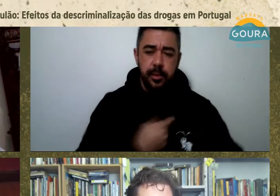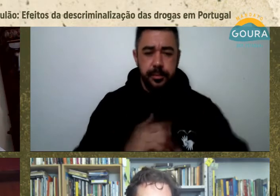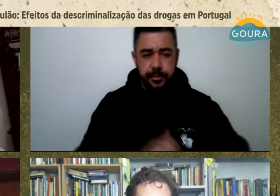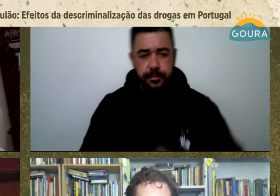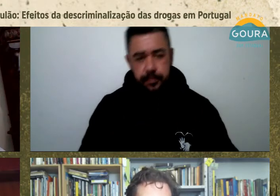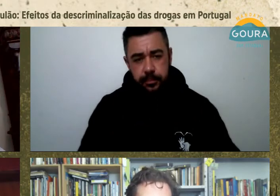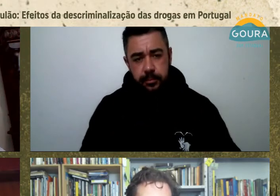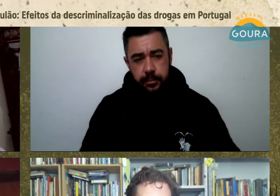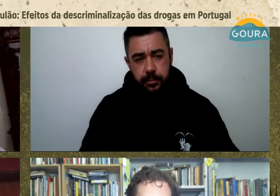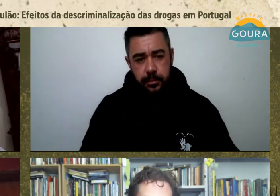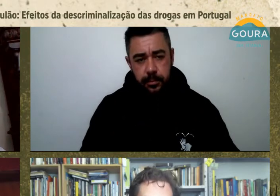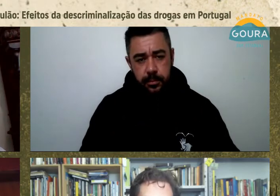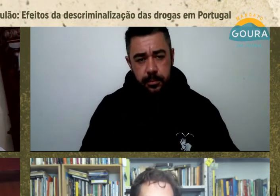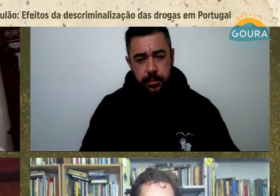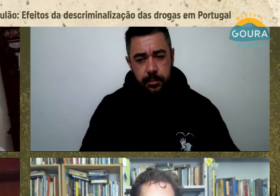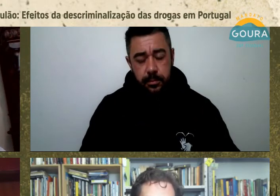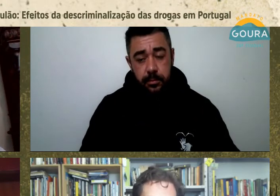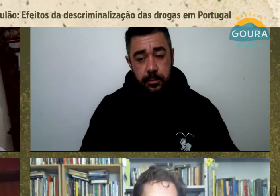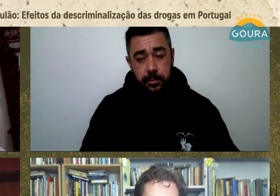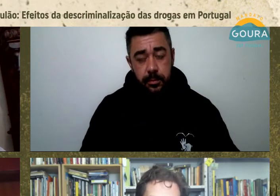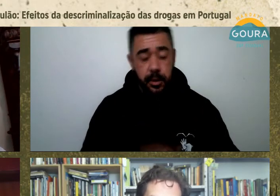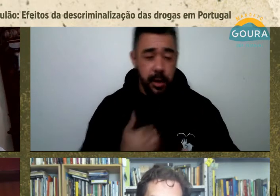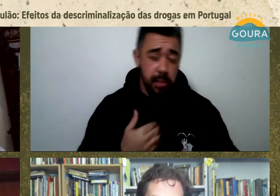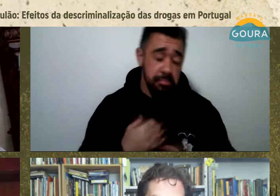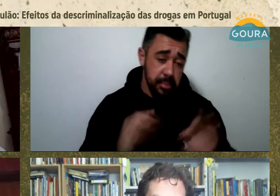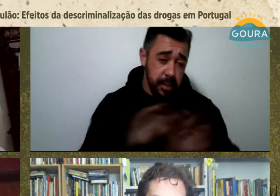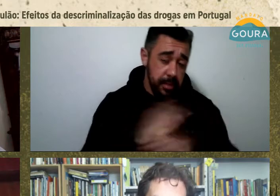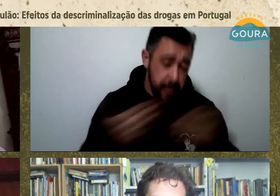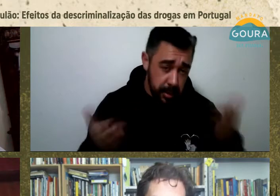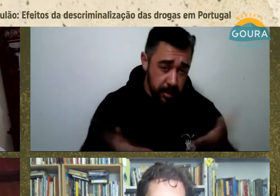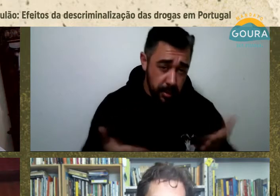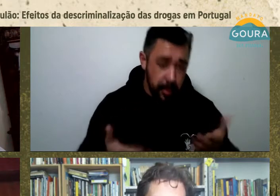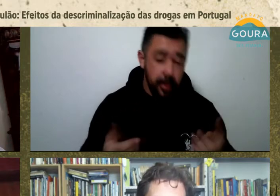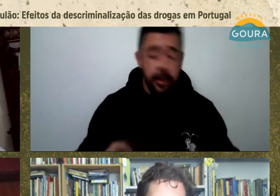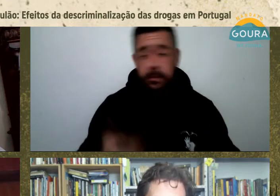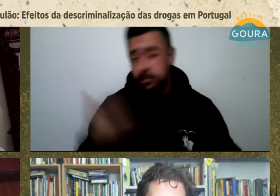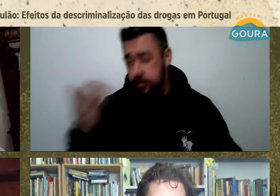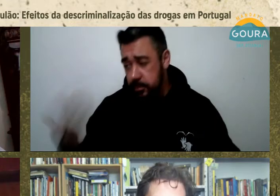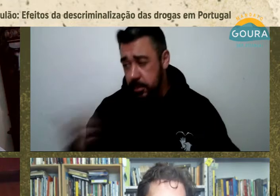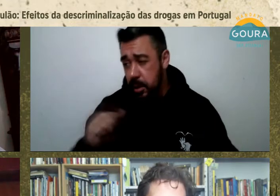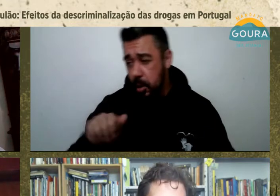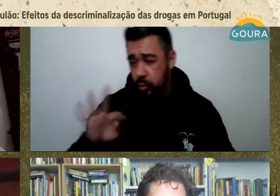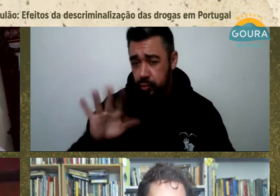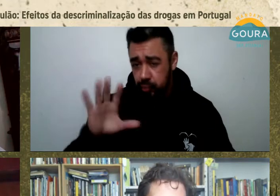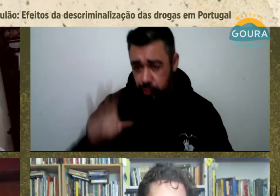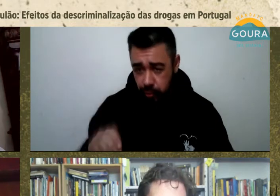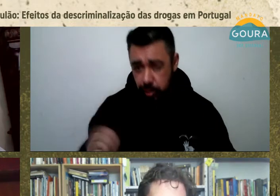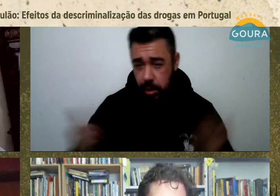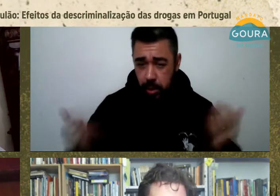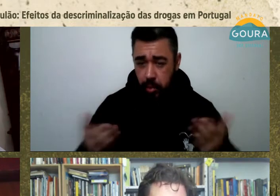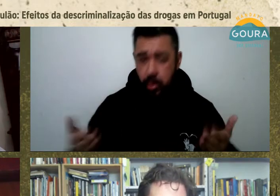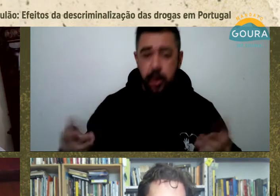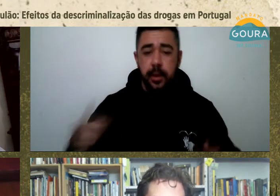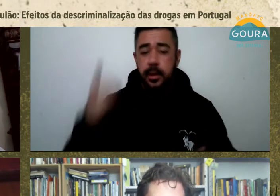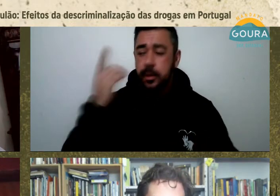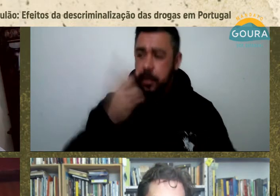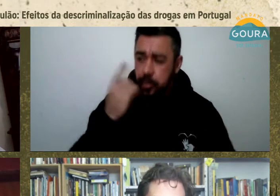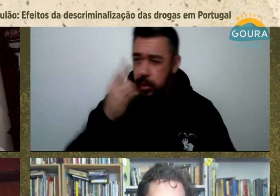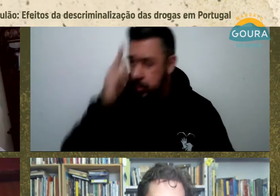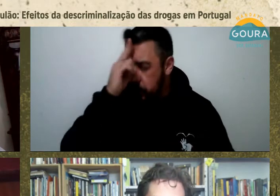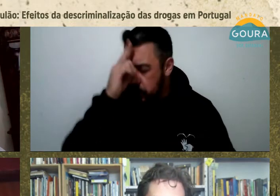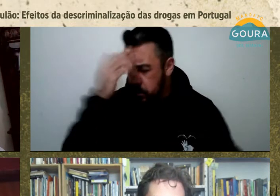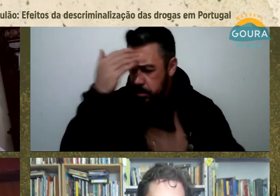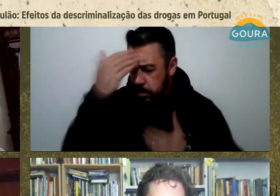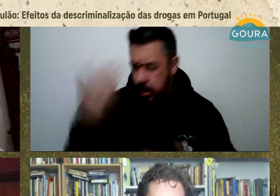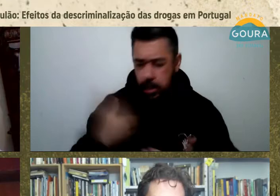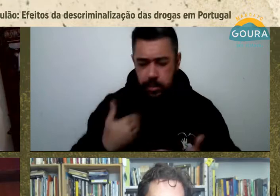pronto, ficava-me por aqui para já. Augusto, meu caro deputado Goura, muito obrigado por me terem